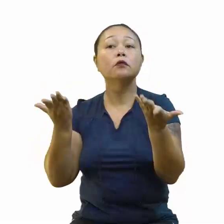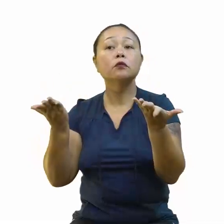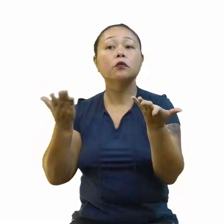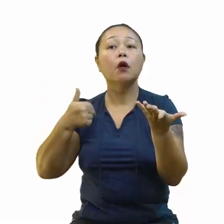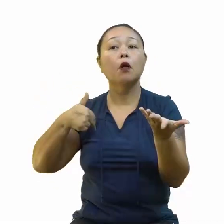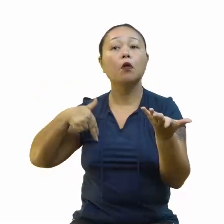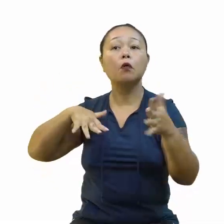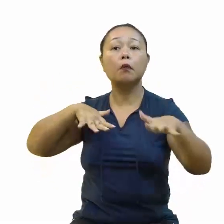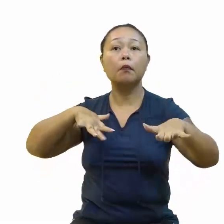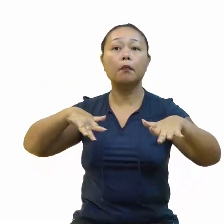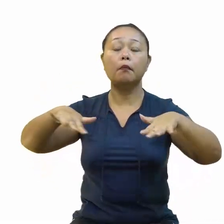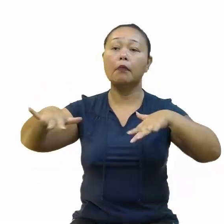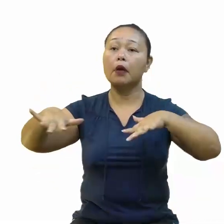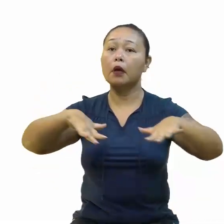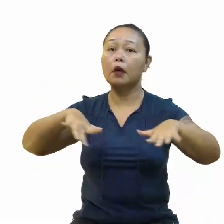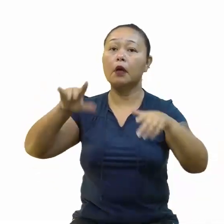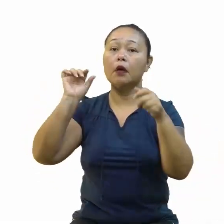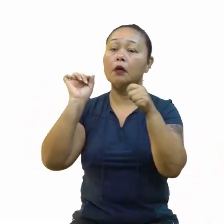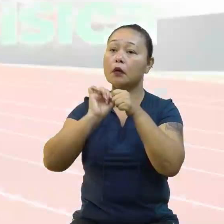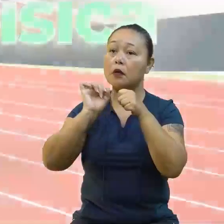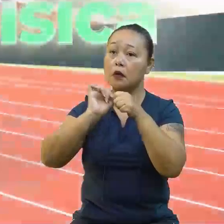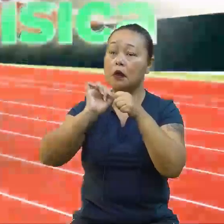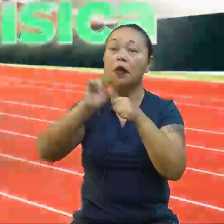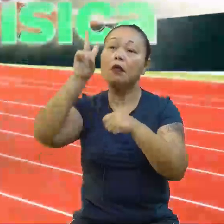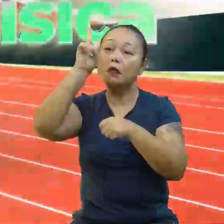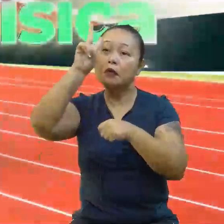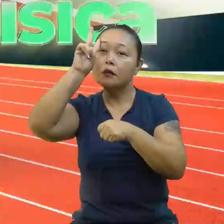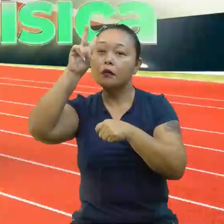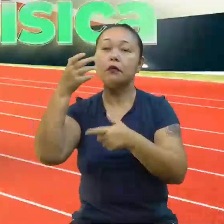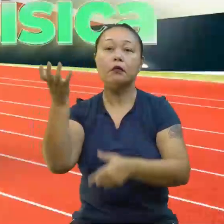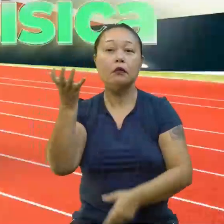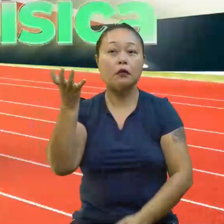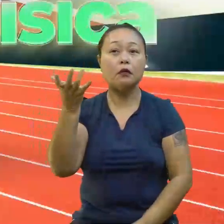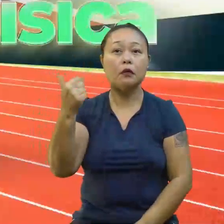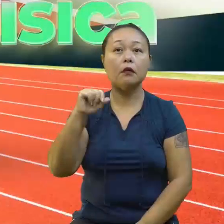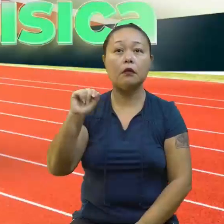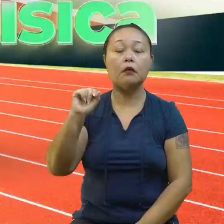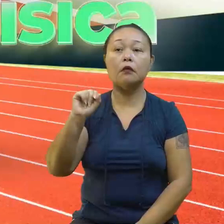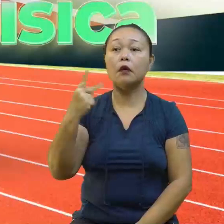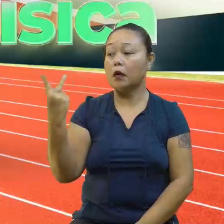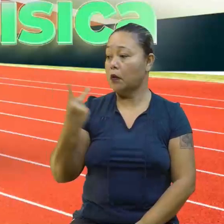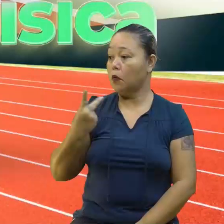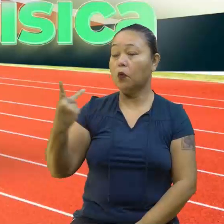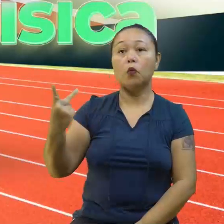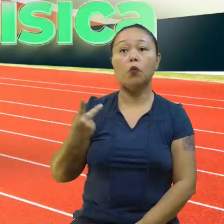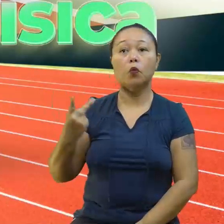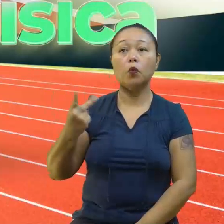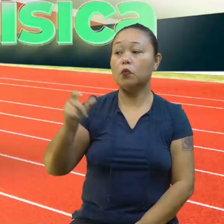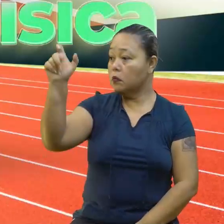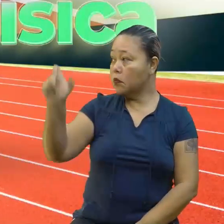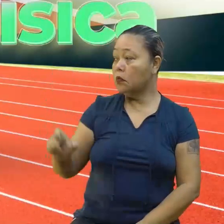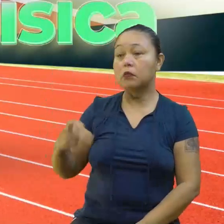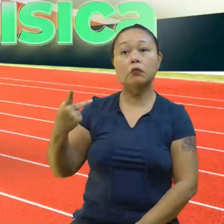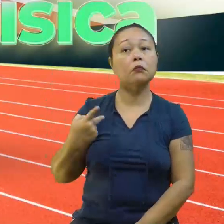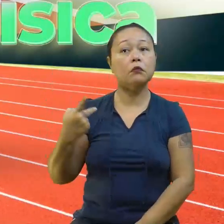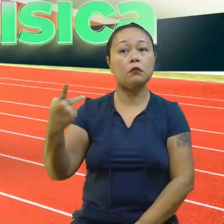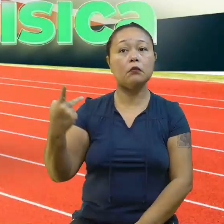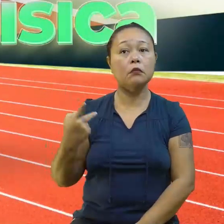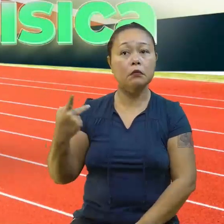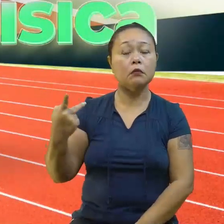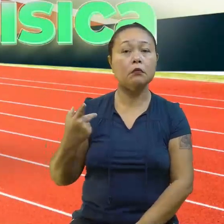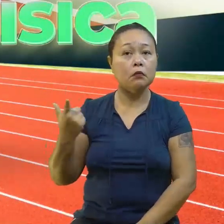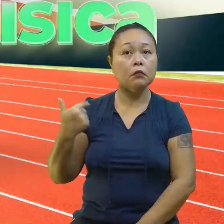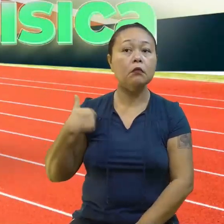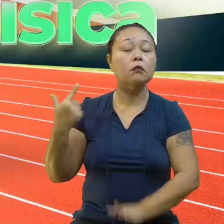bem. Para realizar um mexa-se, lembra que eu falei que eu quero que vocês peguem a dupla aí? Então já pegaram a dupla, né? Agora eu vou mostrar